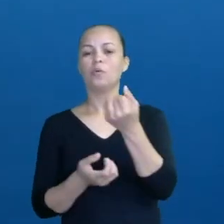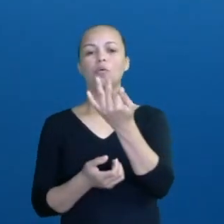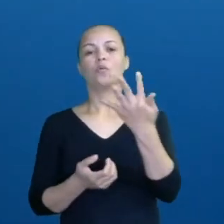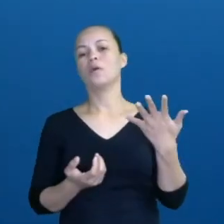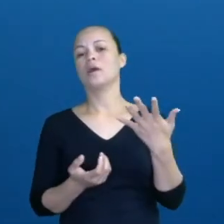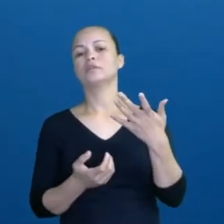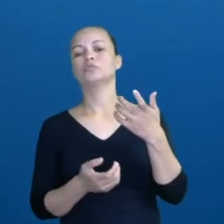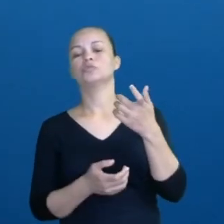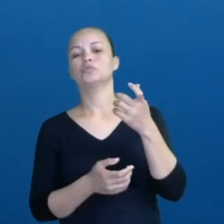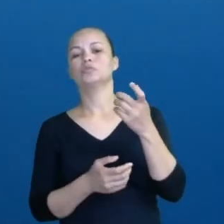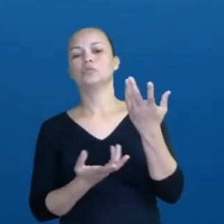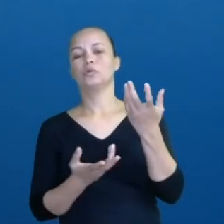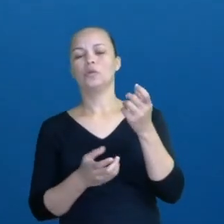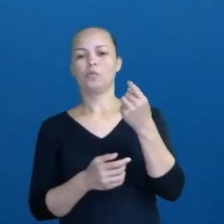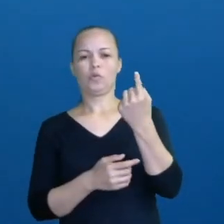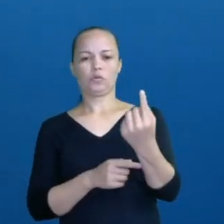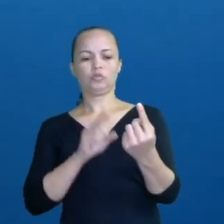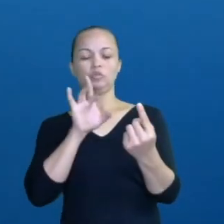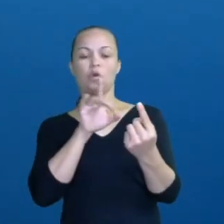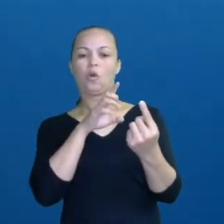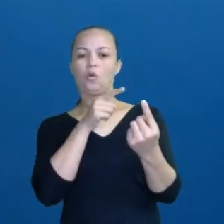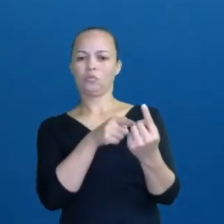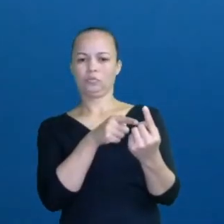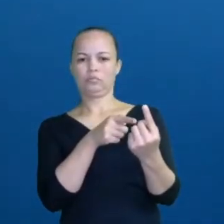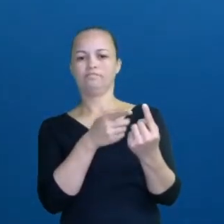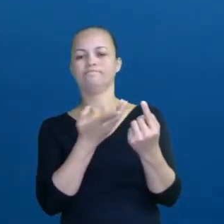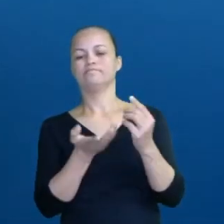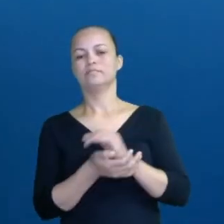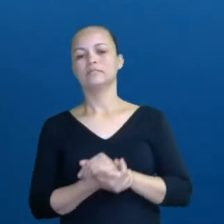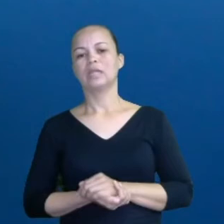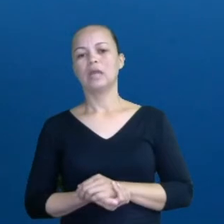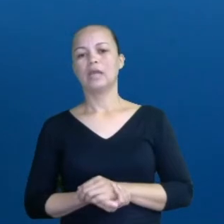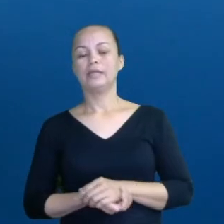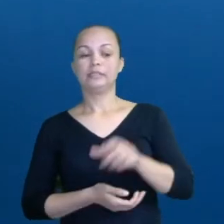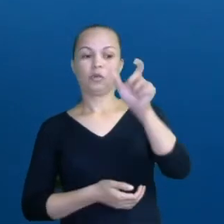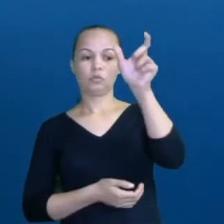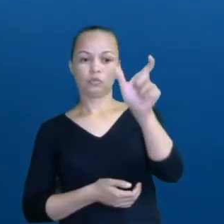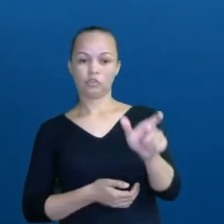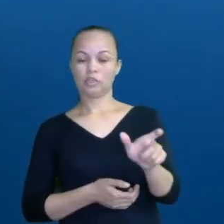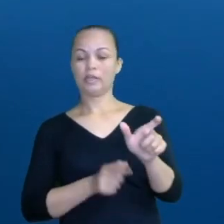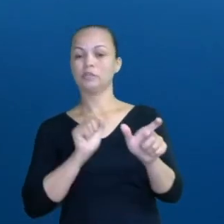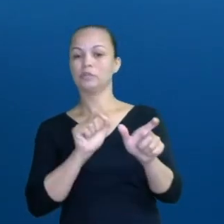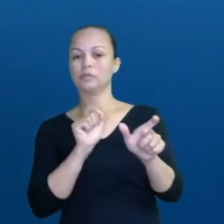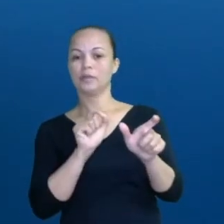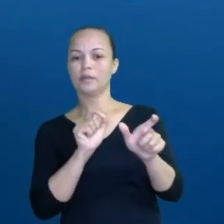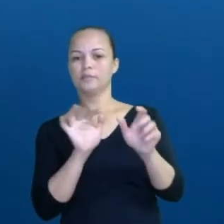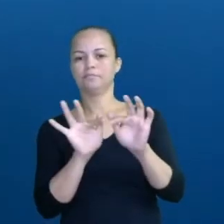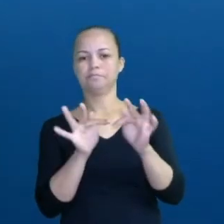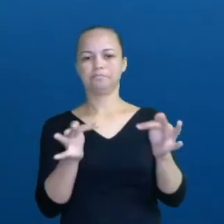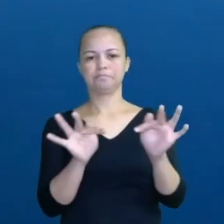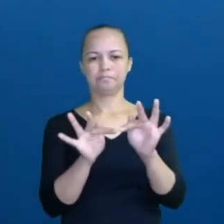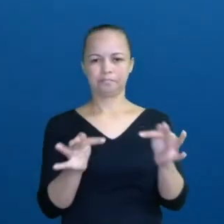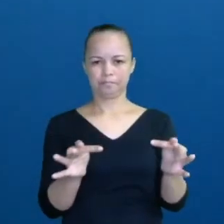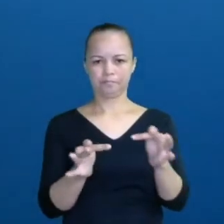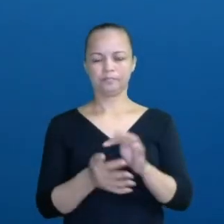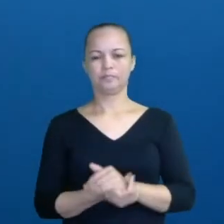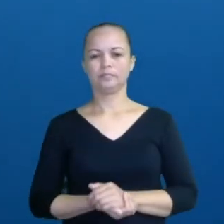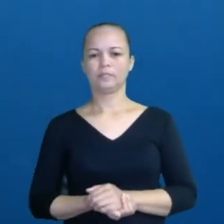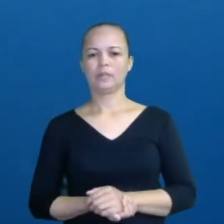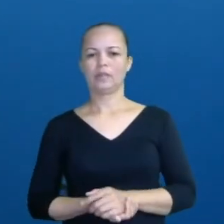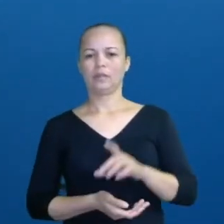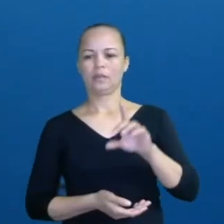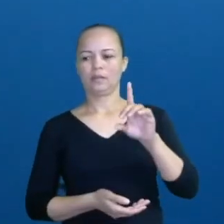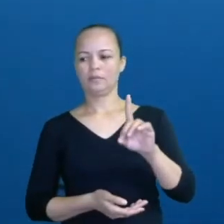quantos núcleos? É formado por um núcleo apenas. Então, ele é um sujeito simples.